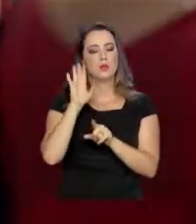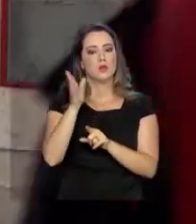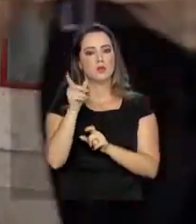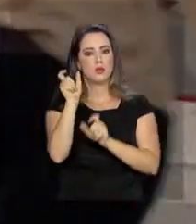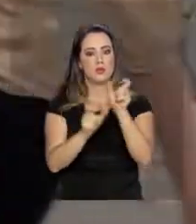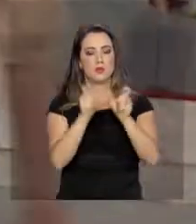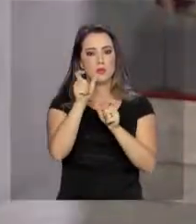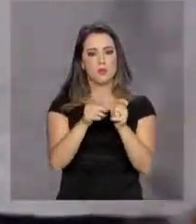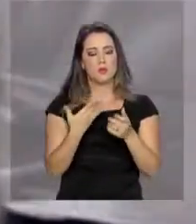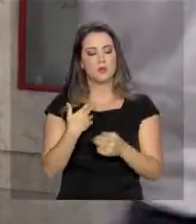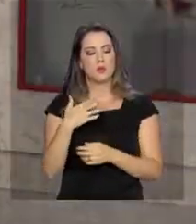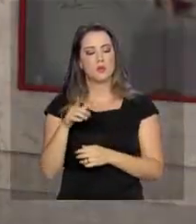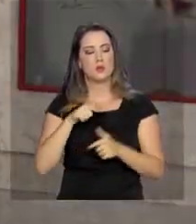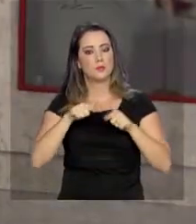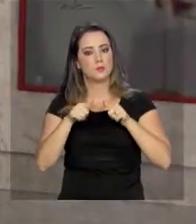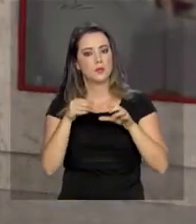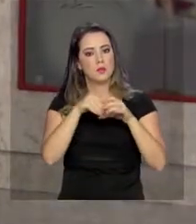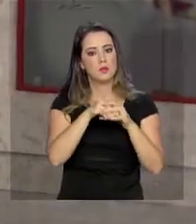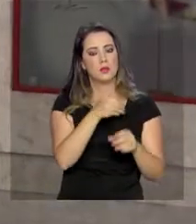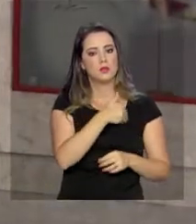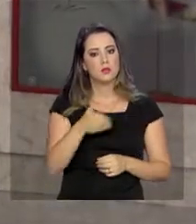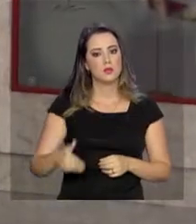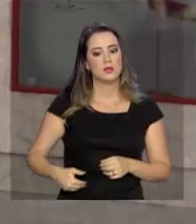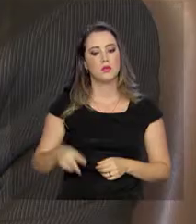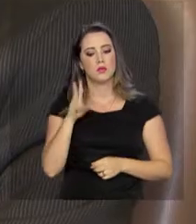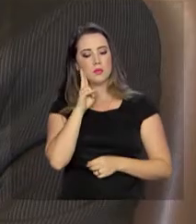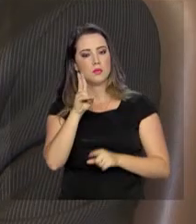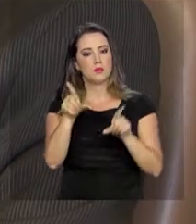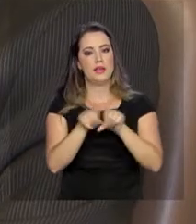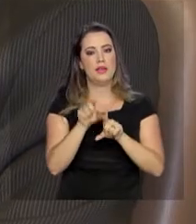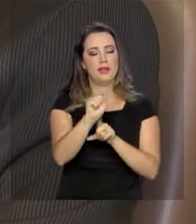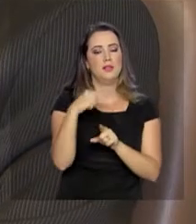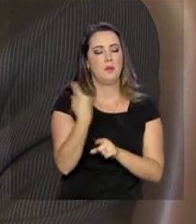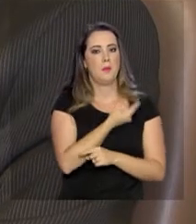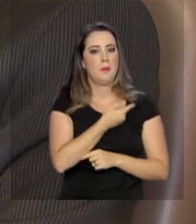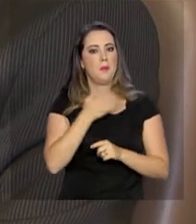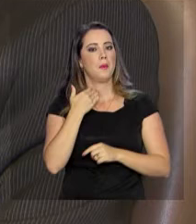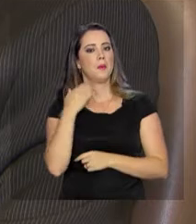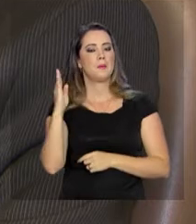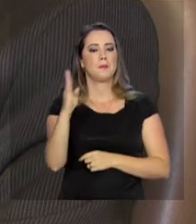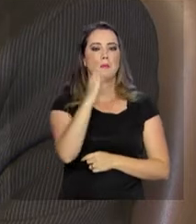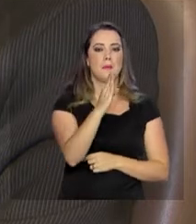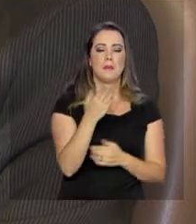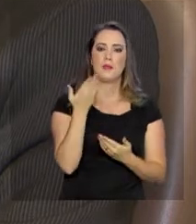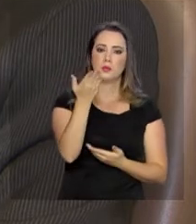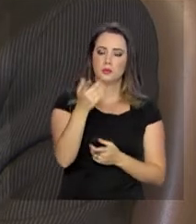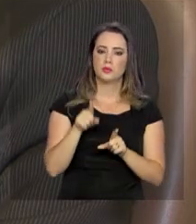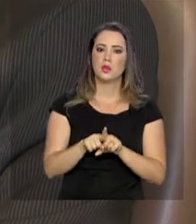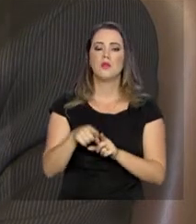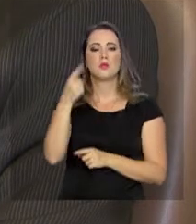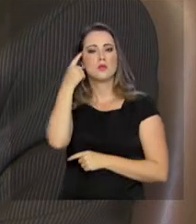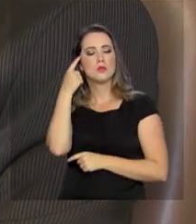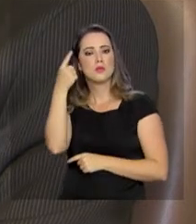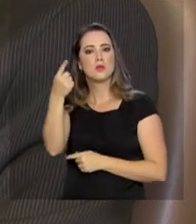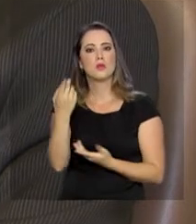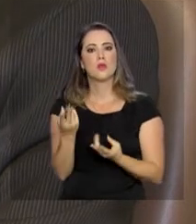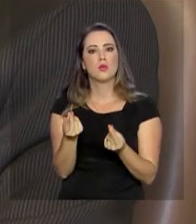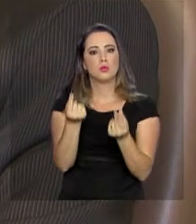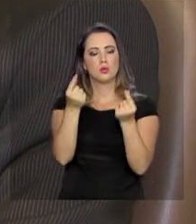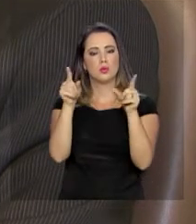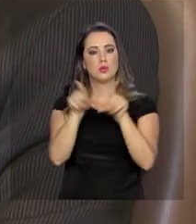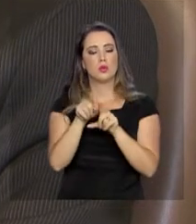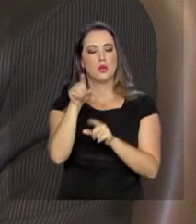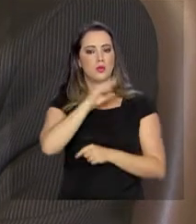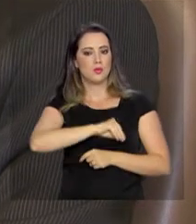servidores públicos devem procurar o banco do brasil você foi pensado um trabalhador que ganha salário mínimo recebe mais uma bola na